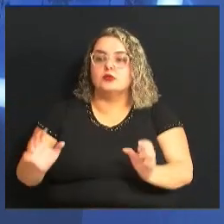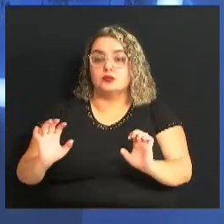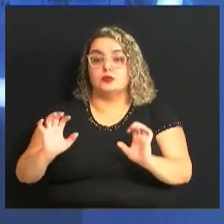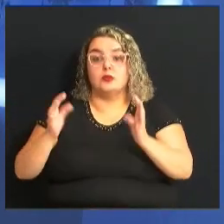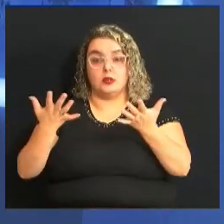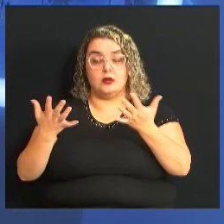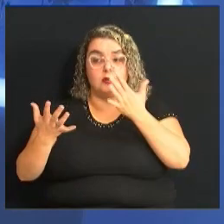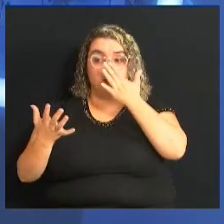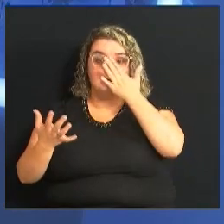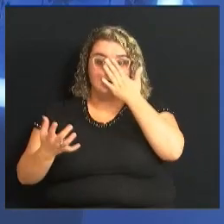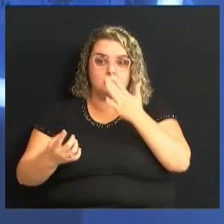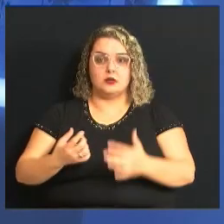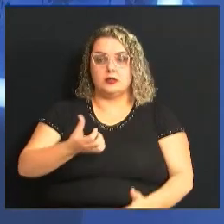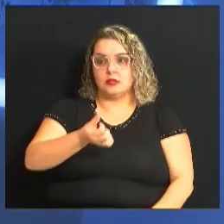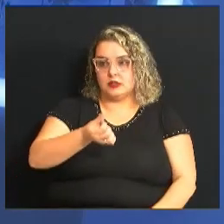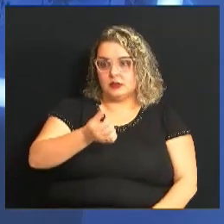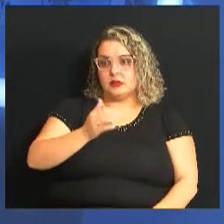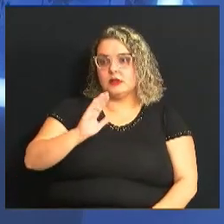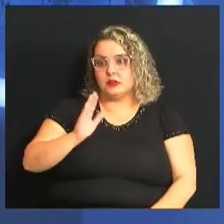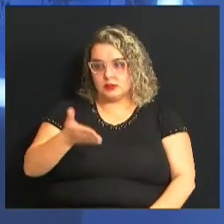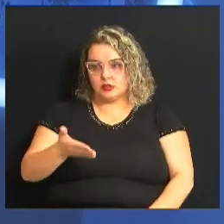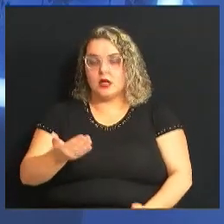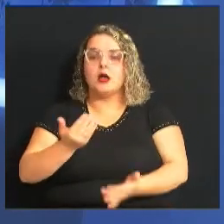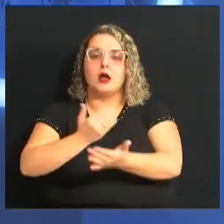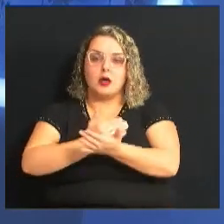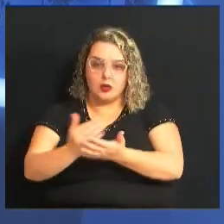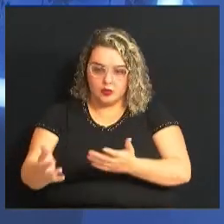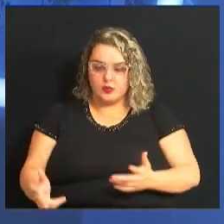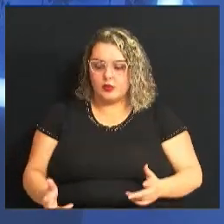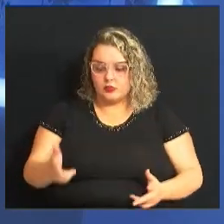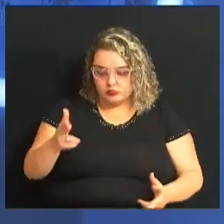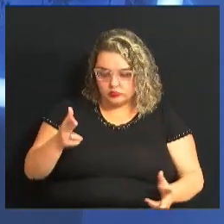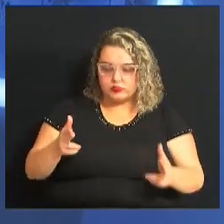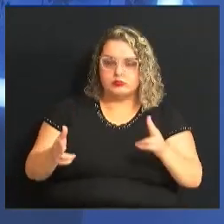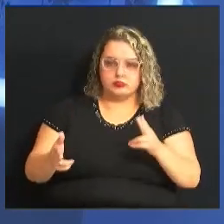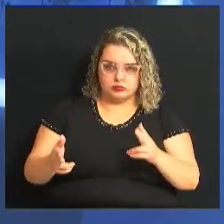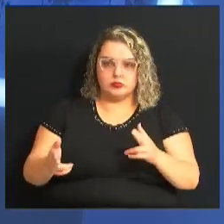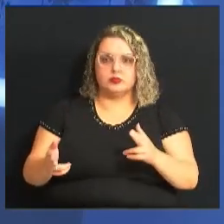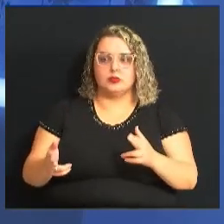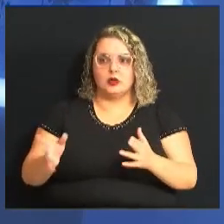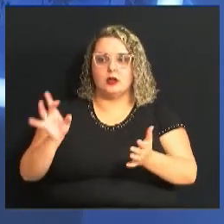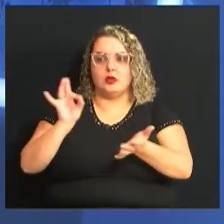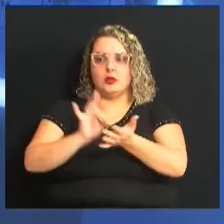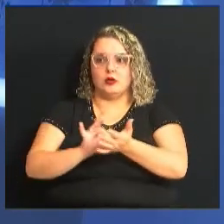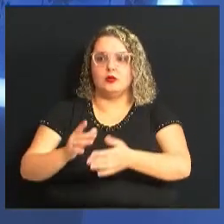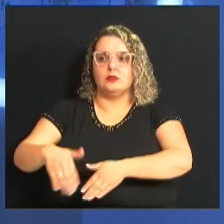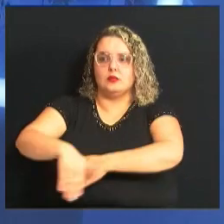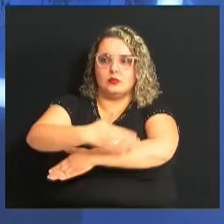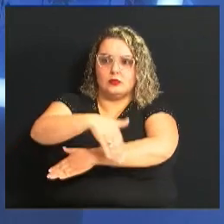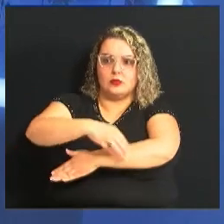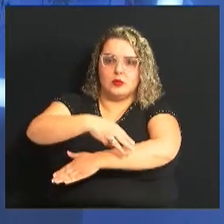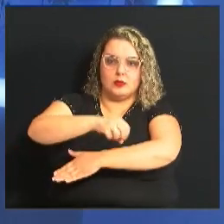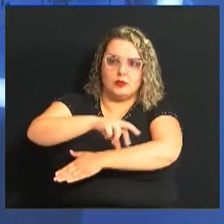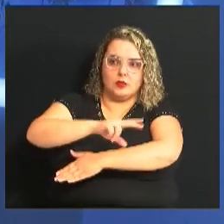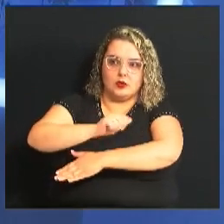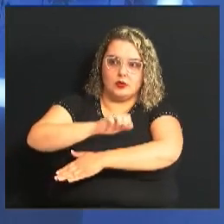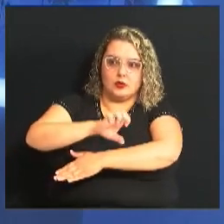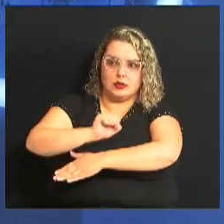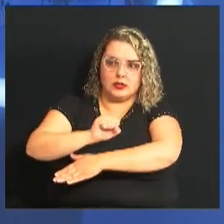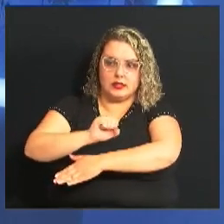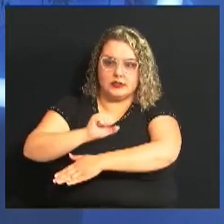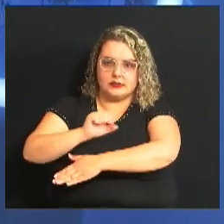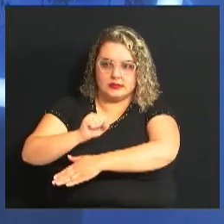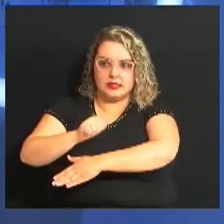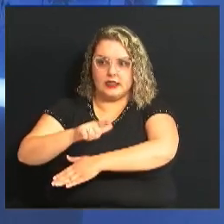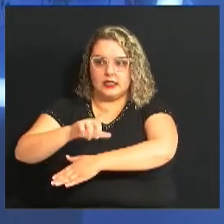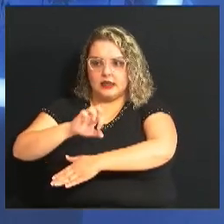E a partir das 6h30, aí começam os bloqueios viários e interdições nos trechos Moraes Salles e Francisco Glicério